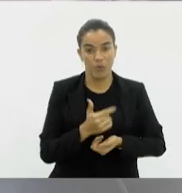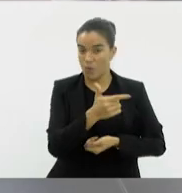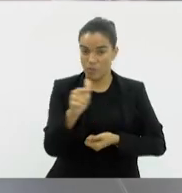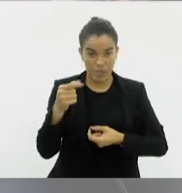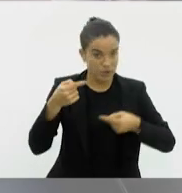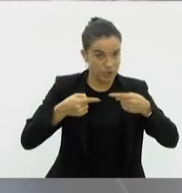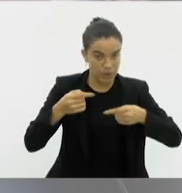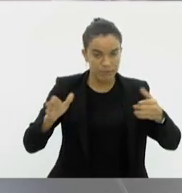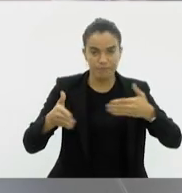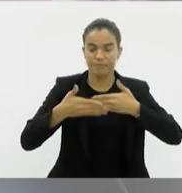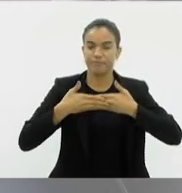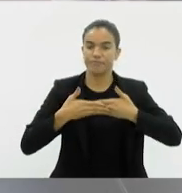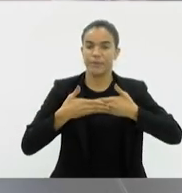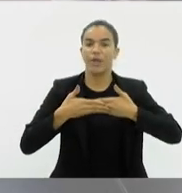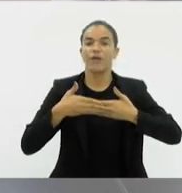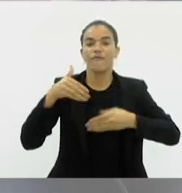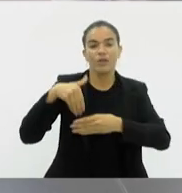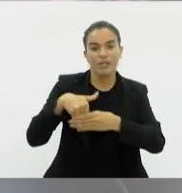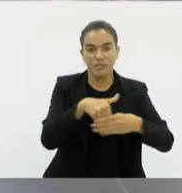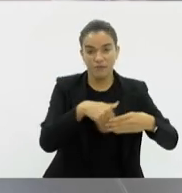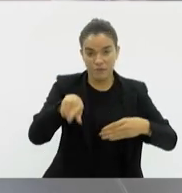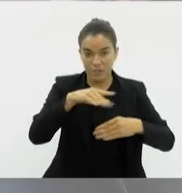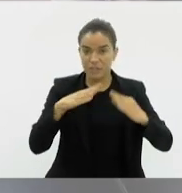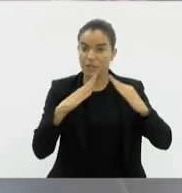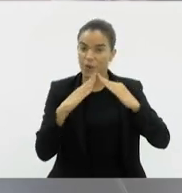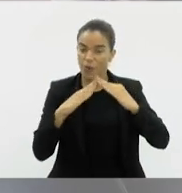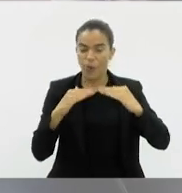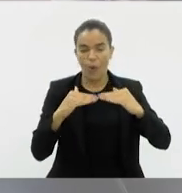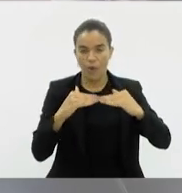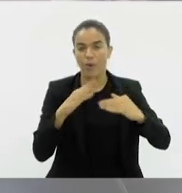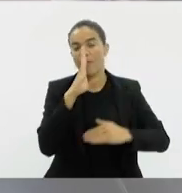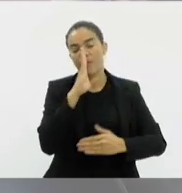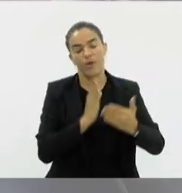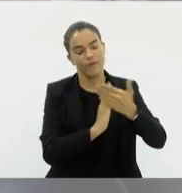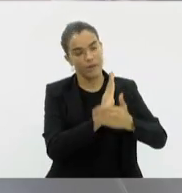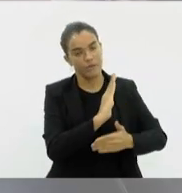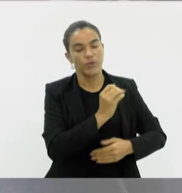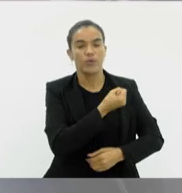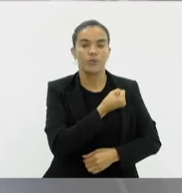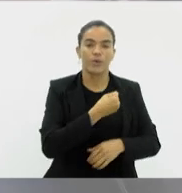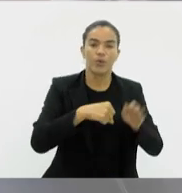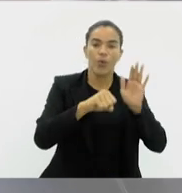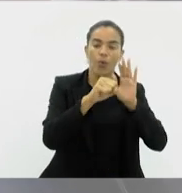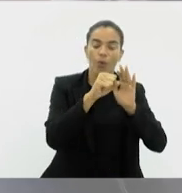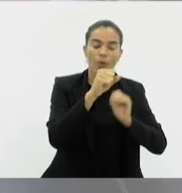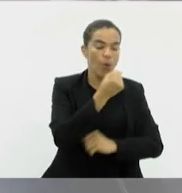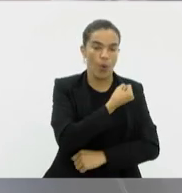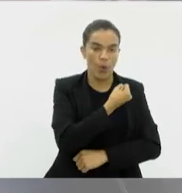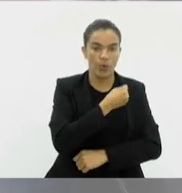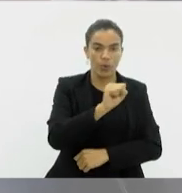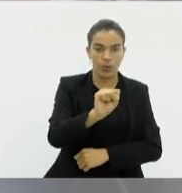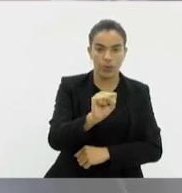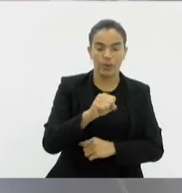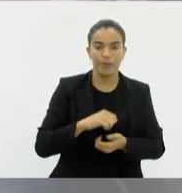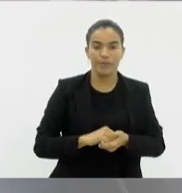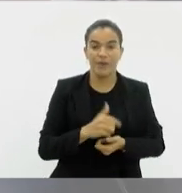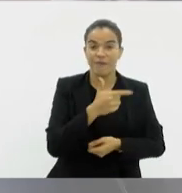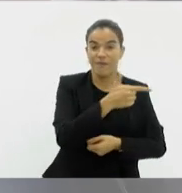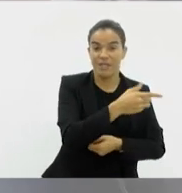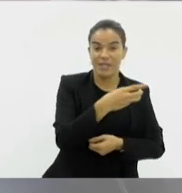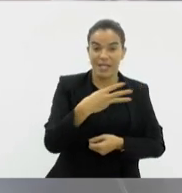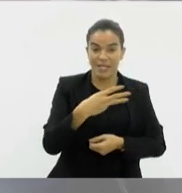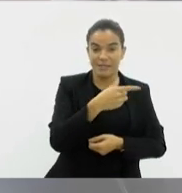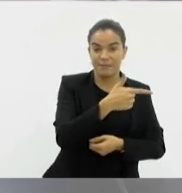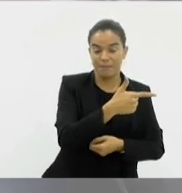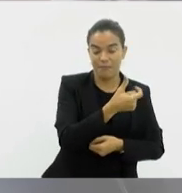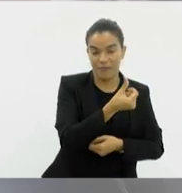havendo quem queira discutir, encerrada a discussão. Em votação, os senhores que aprovam, permaneçam como estão, aprovado. Item 8 da pauta, o PL 2263 de 23, de autoria